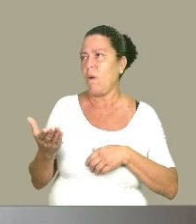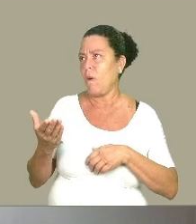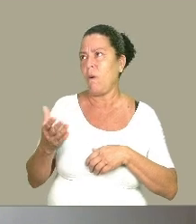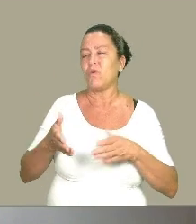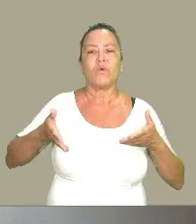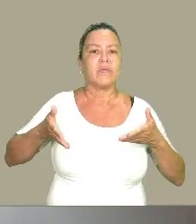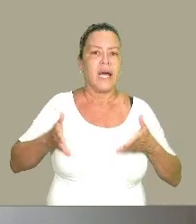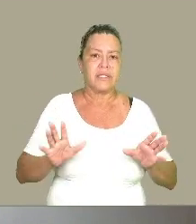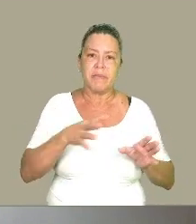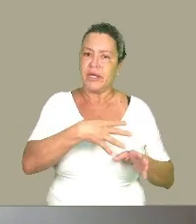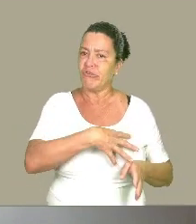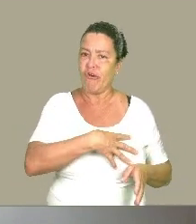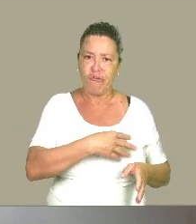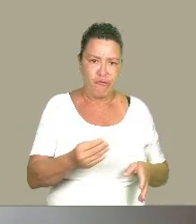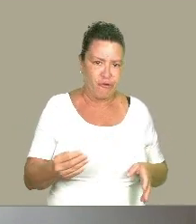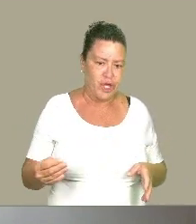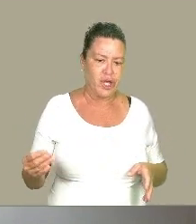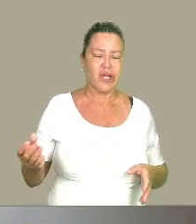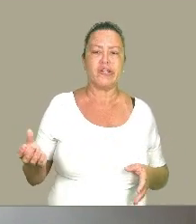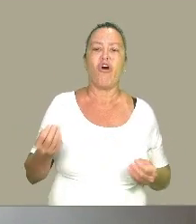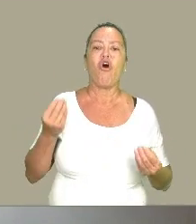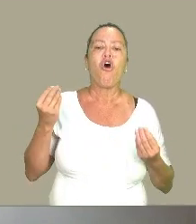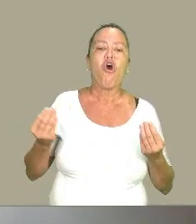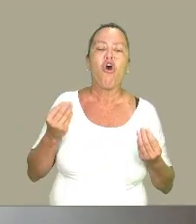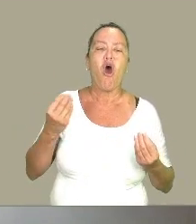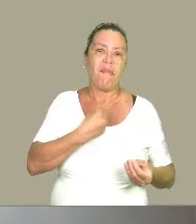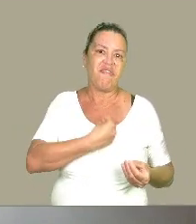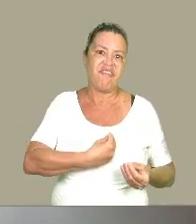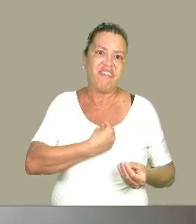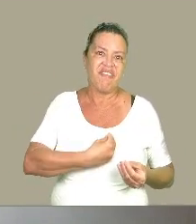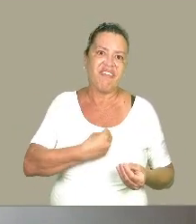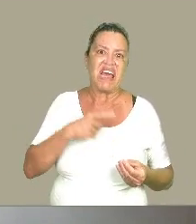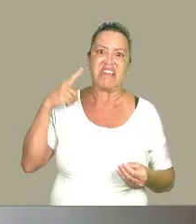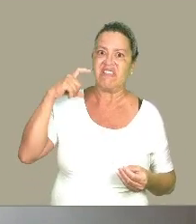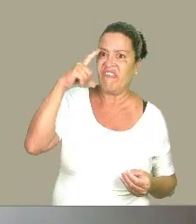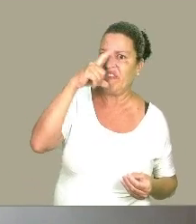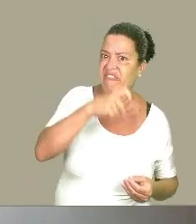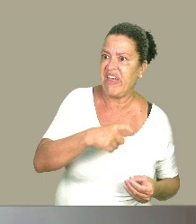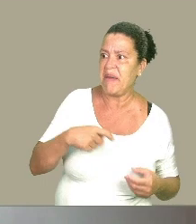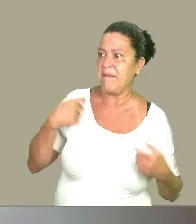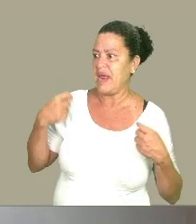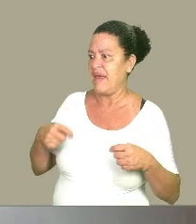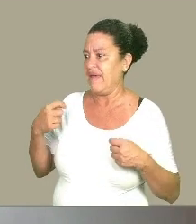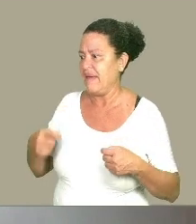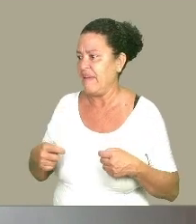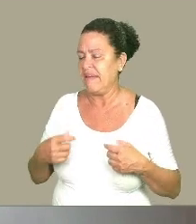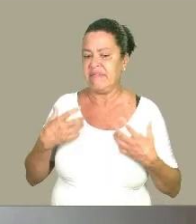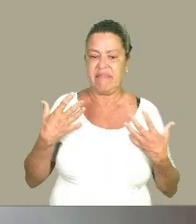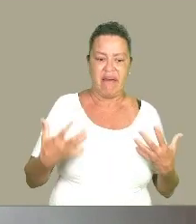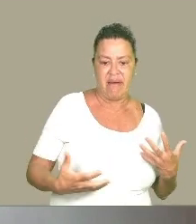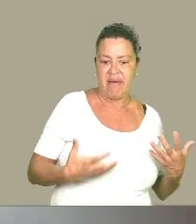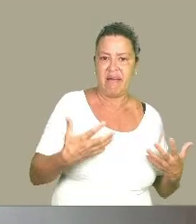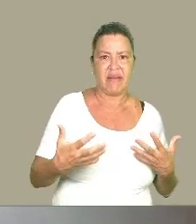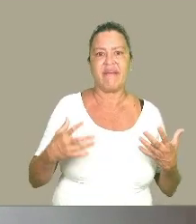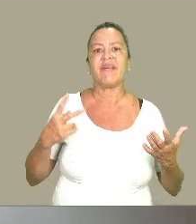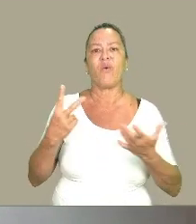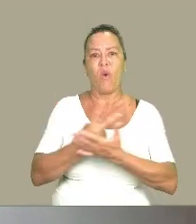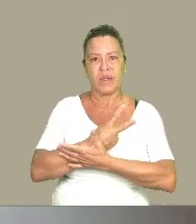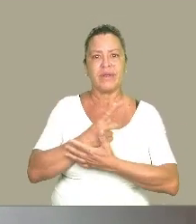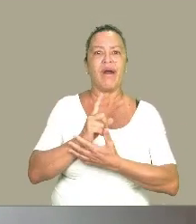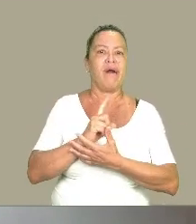nascimento dos filhos e da nova forma de viver que será necessária ter dali em diante e que acaba não